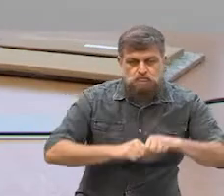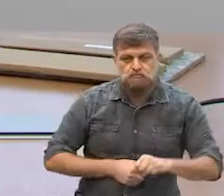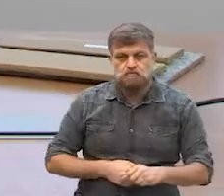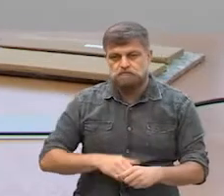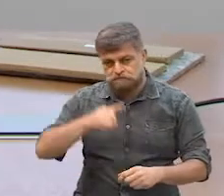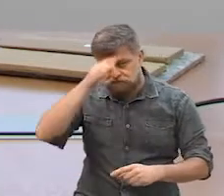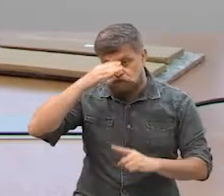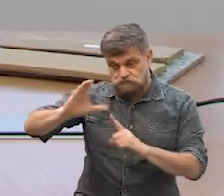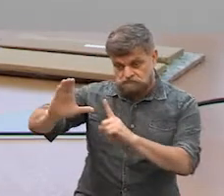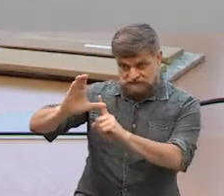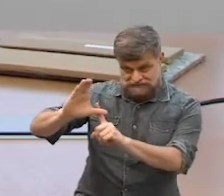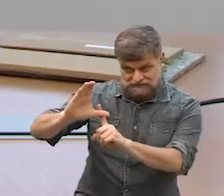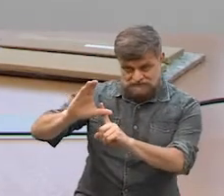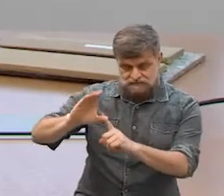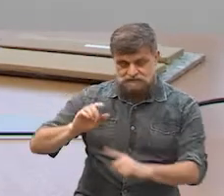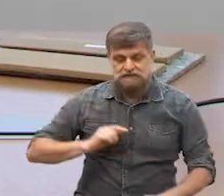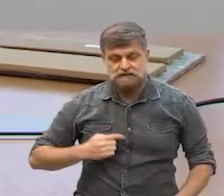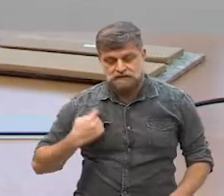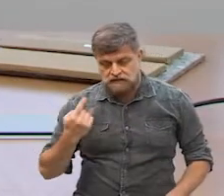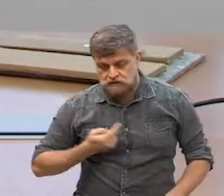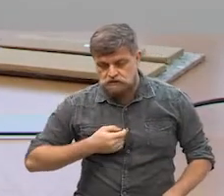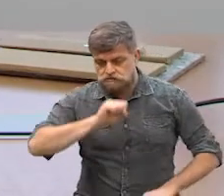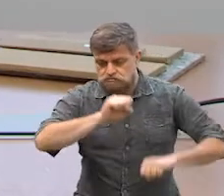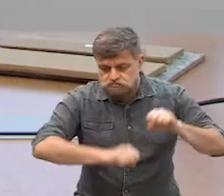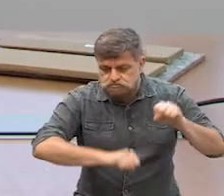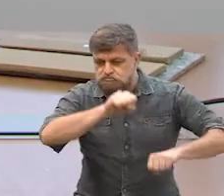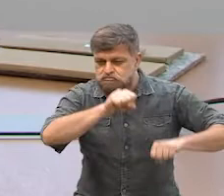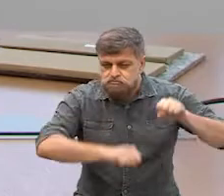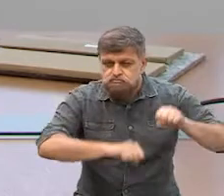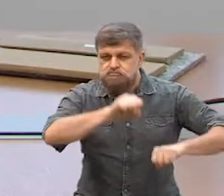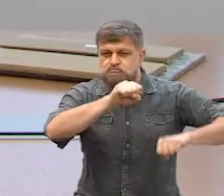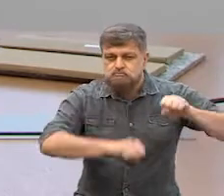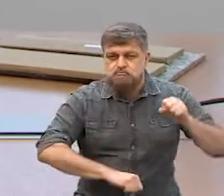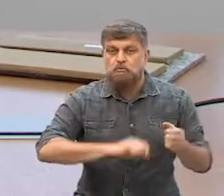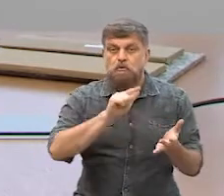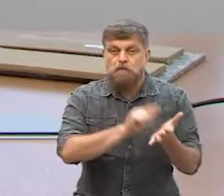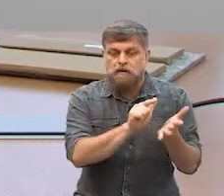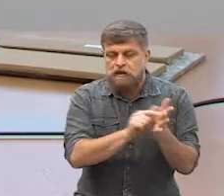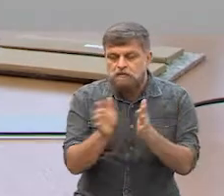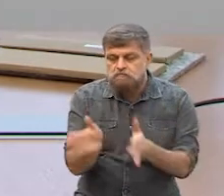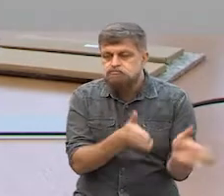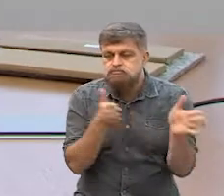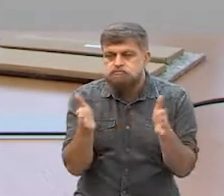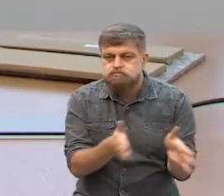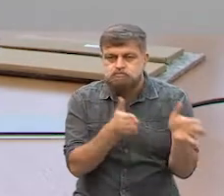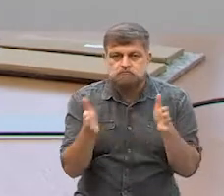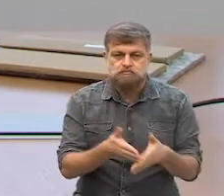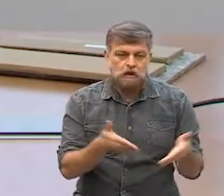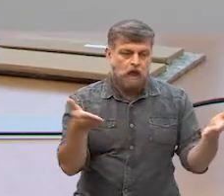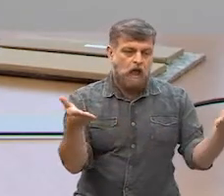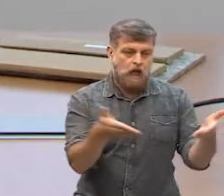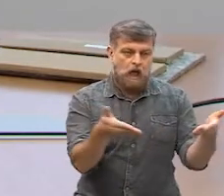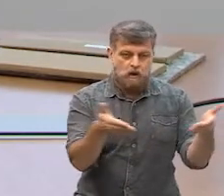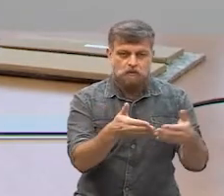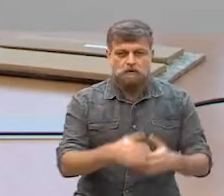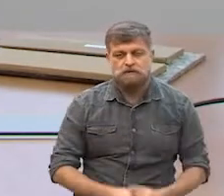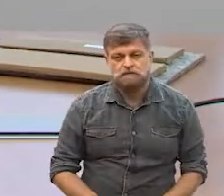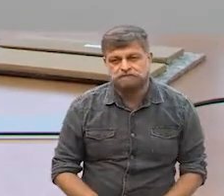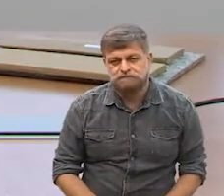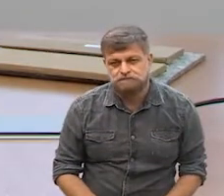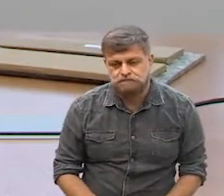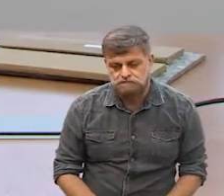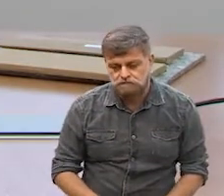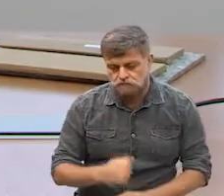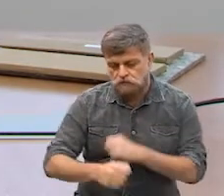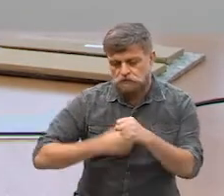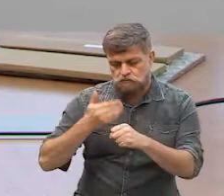clientes, né, e começamos daí a fabricar, né, o papel em si agora, né. E agora, a partir